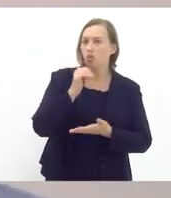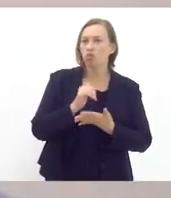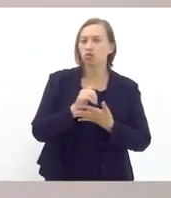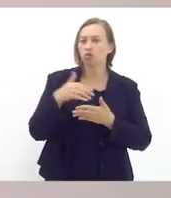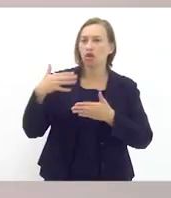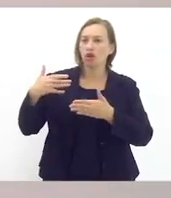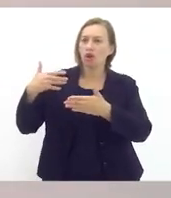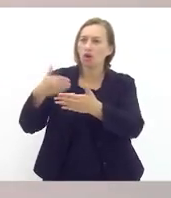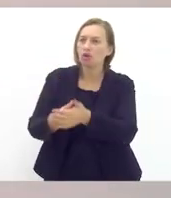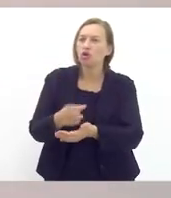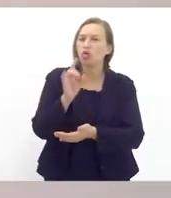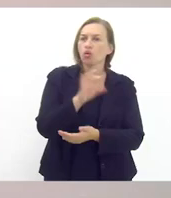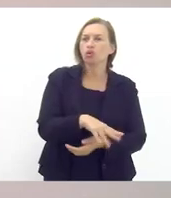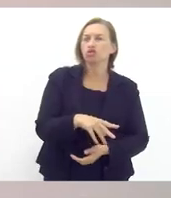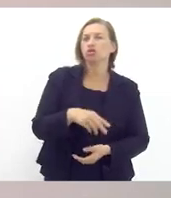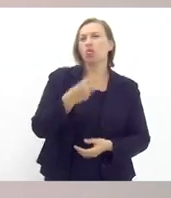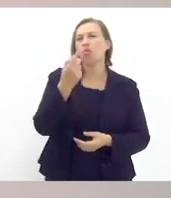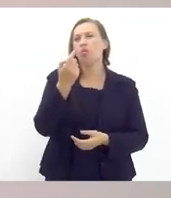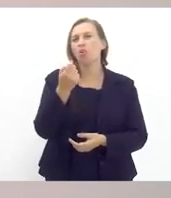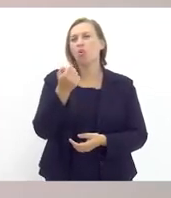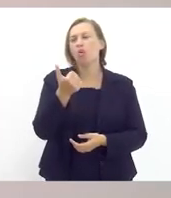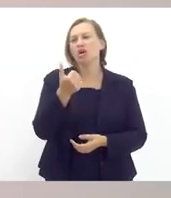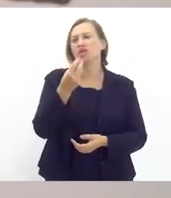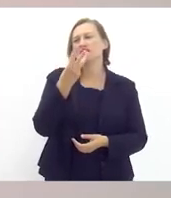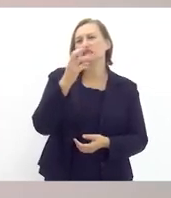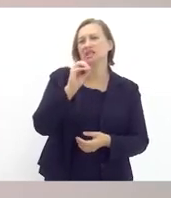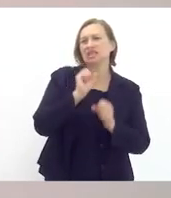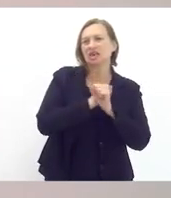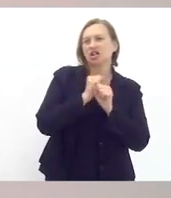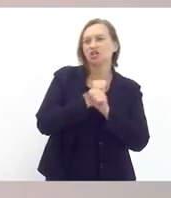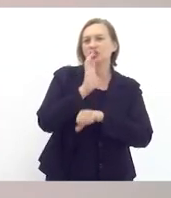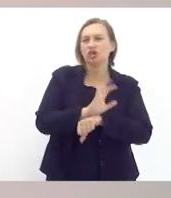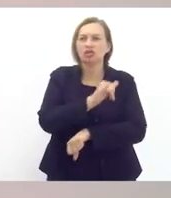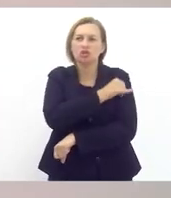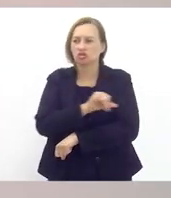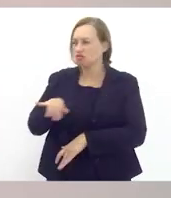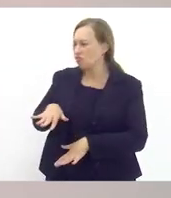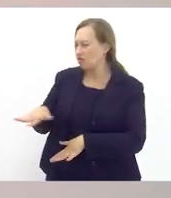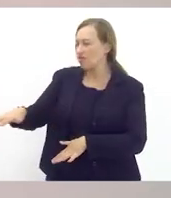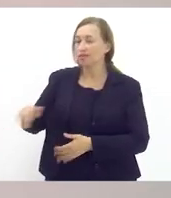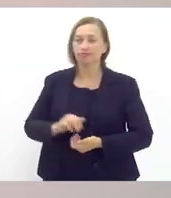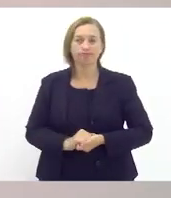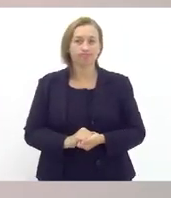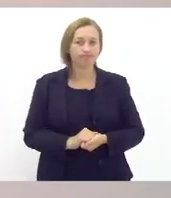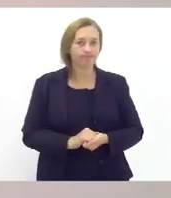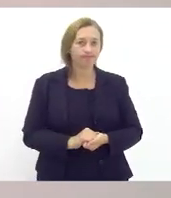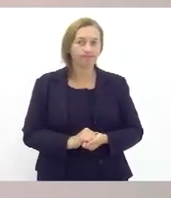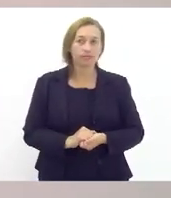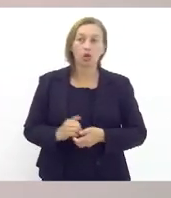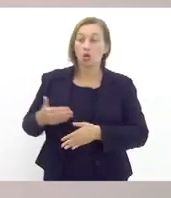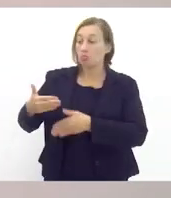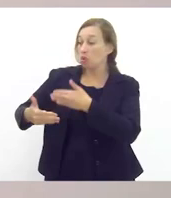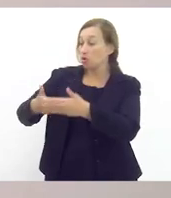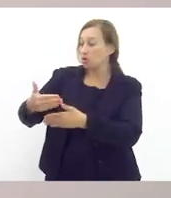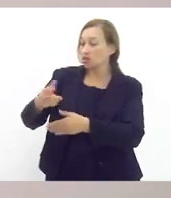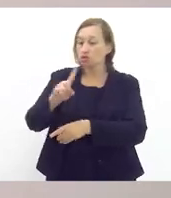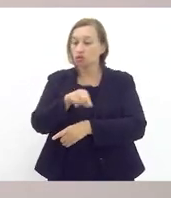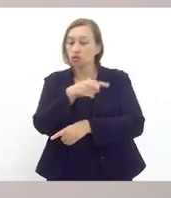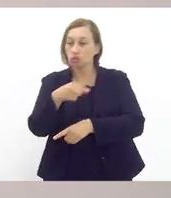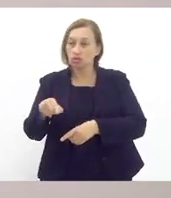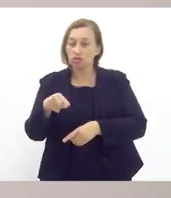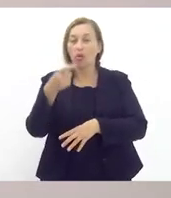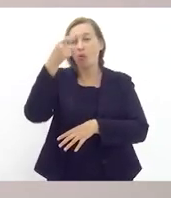ao longo dos últimos quase 30 anos no Estado do Rio de Janeiro na periferia há um processo de exclusão e marginalização